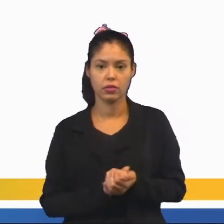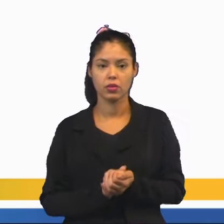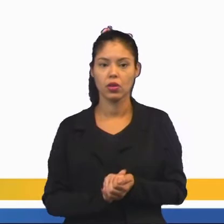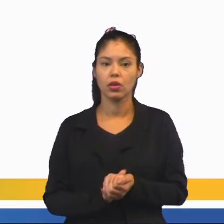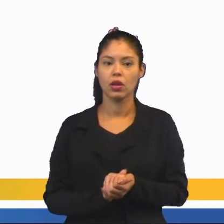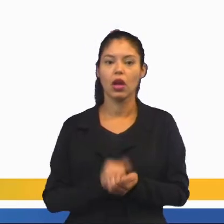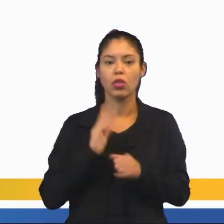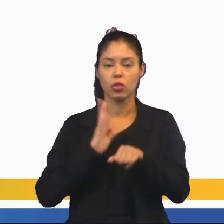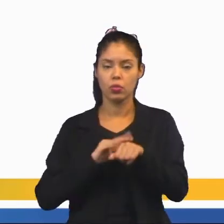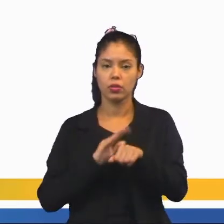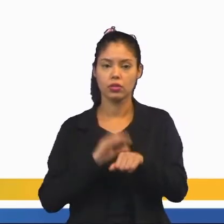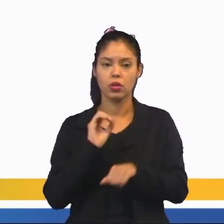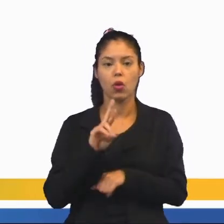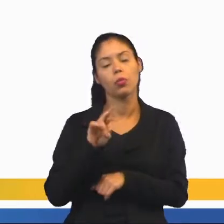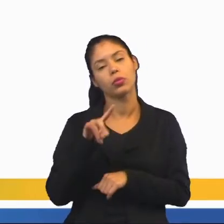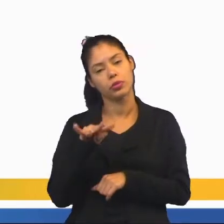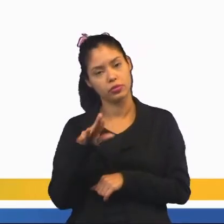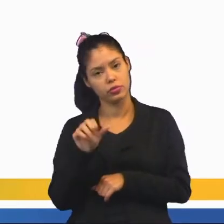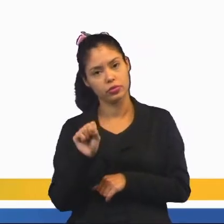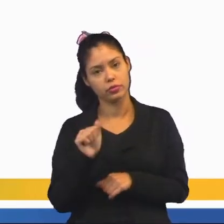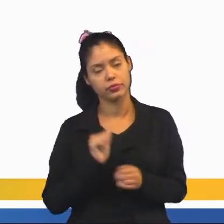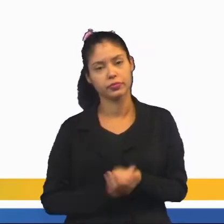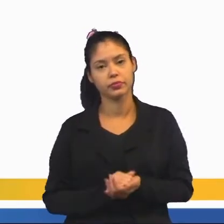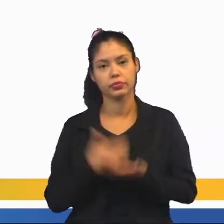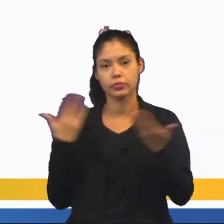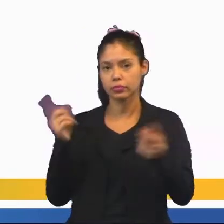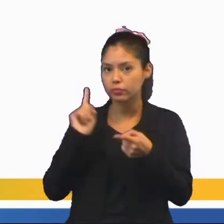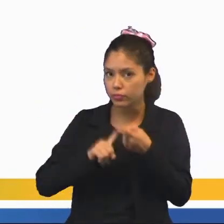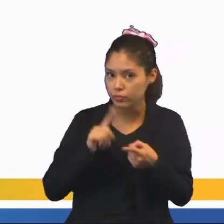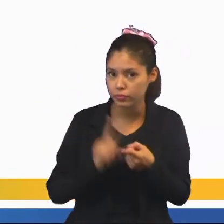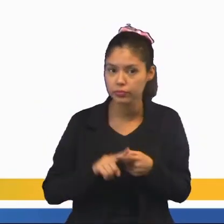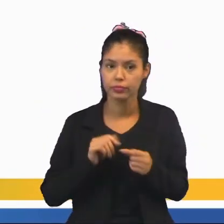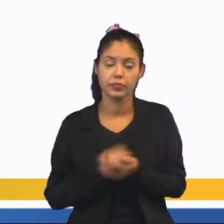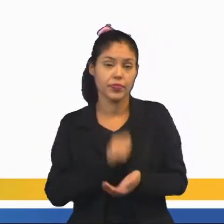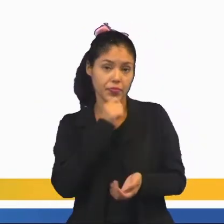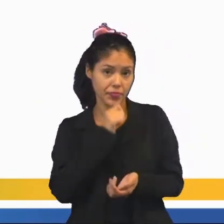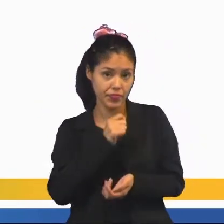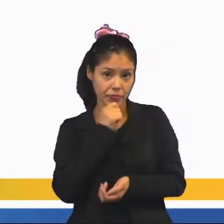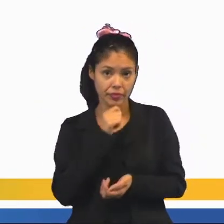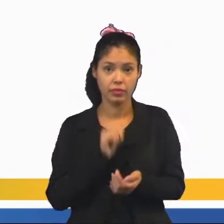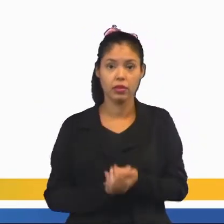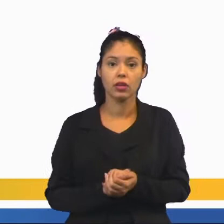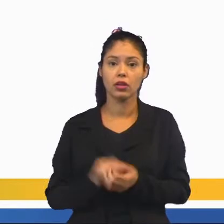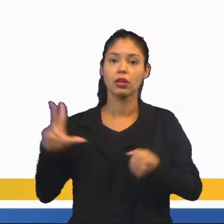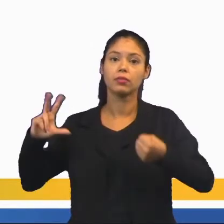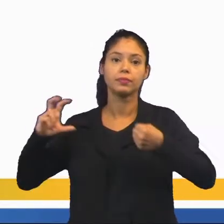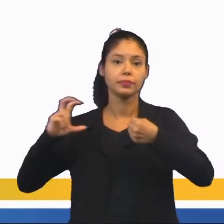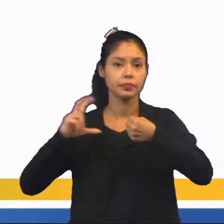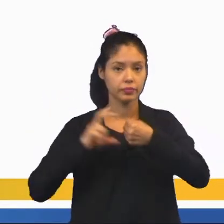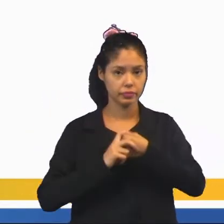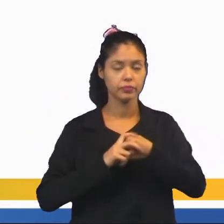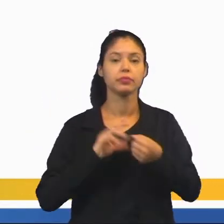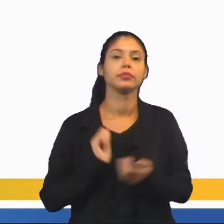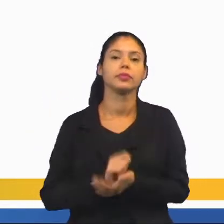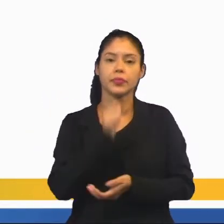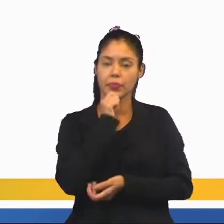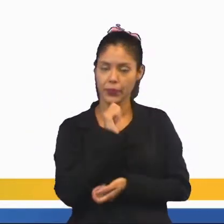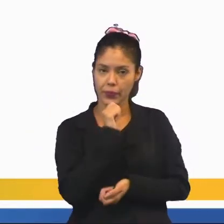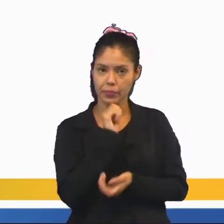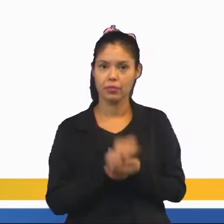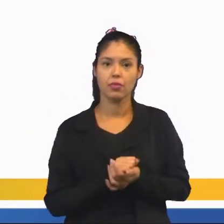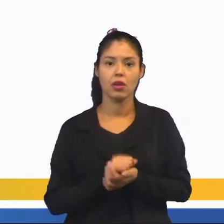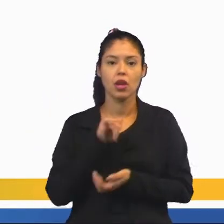internações e infecções por doenças oportunistas. Porque, além dela estar com esse vírus, devido à imunidade dela ficar